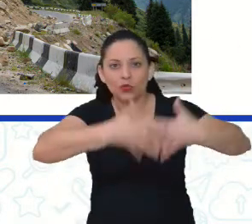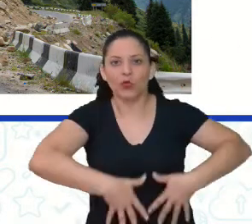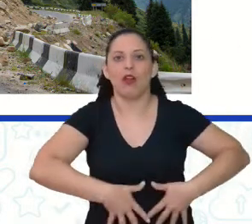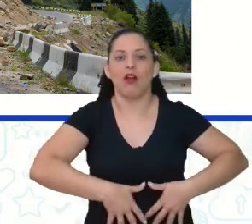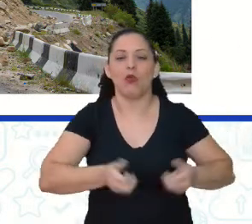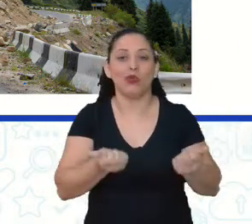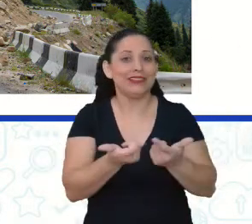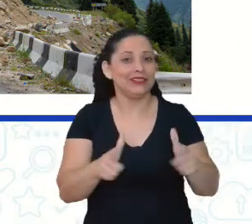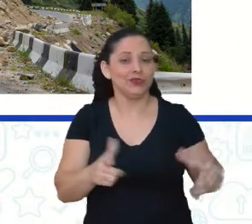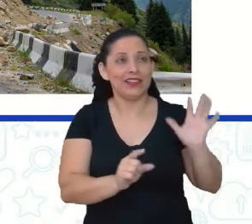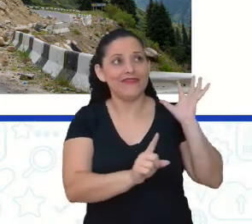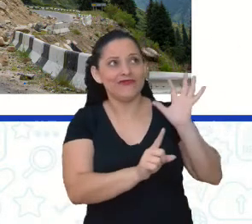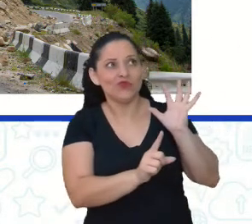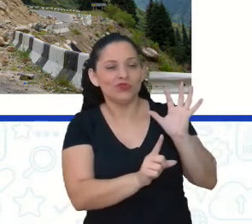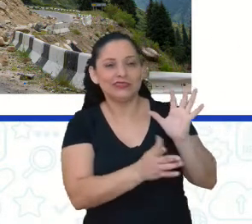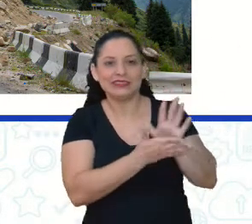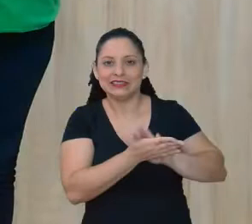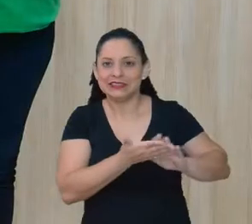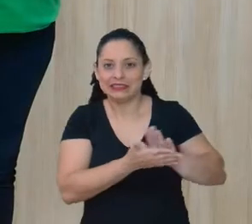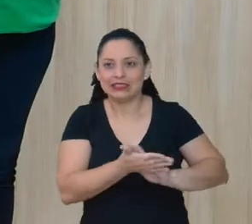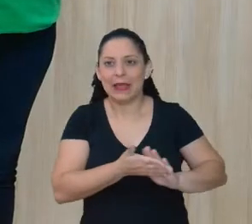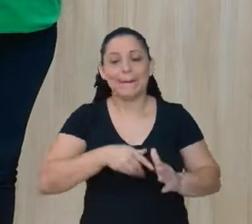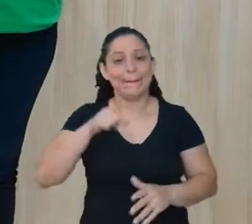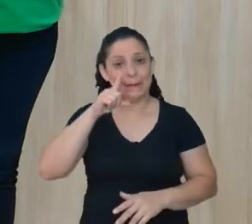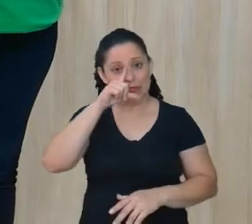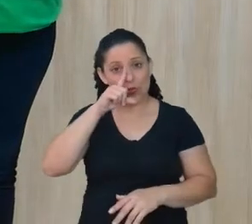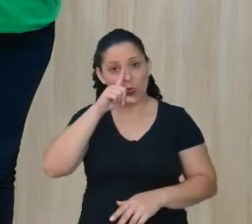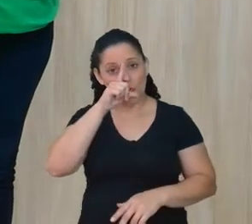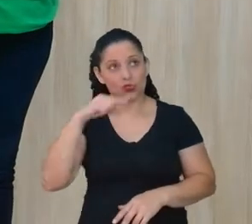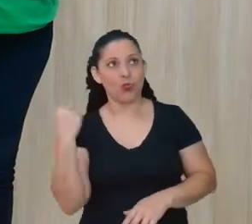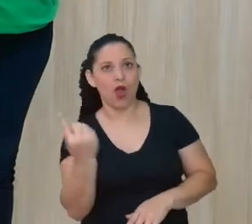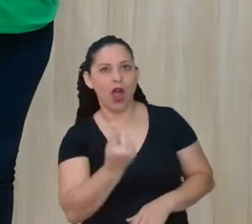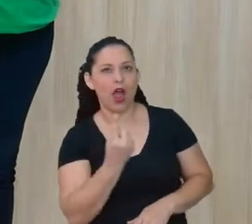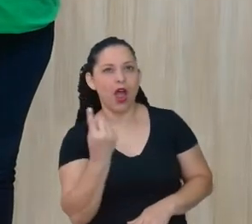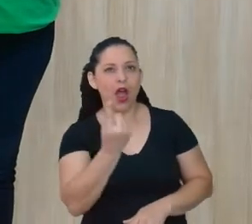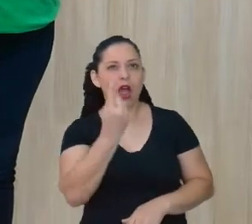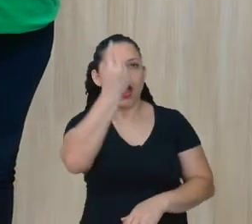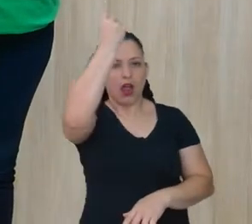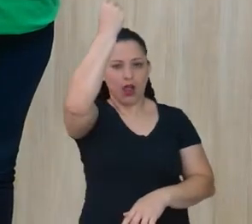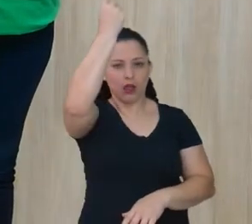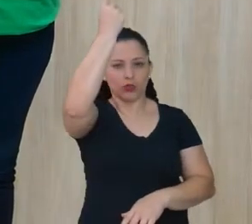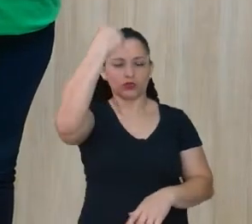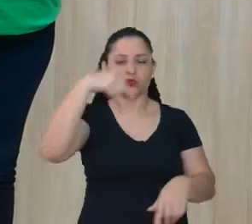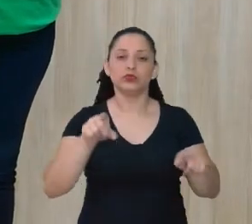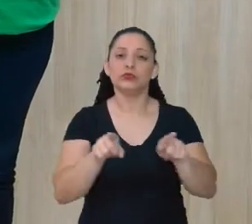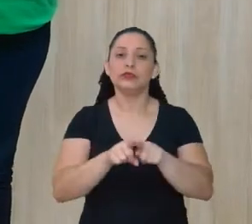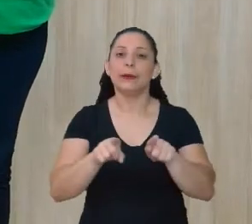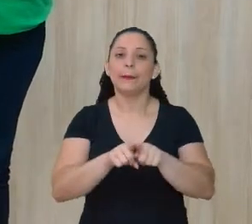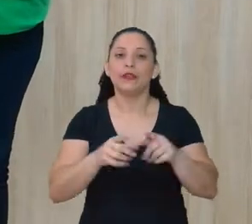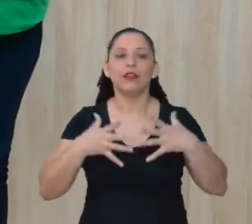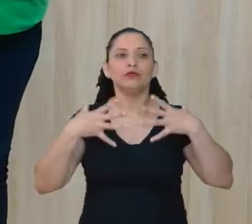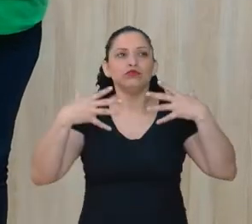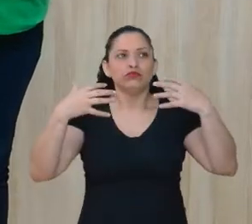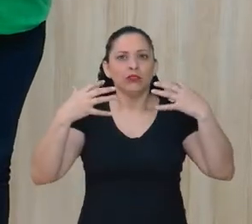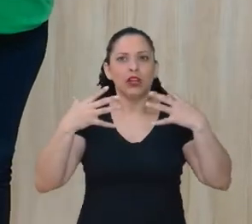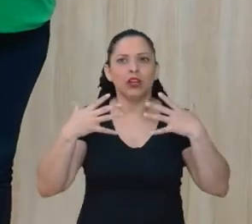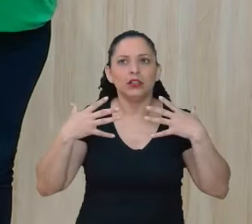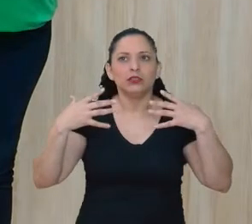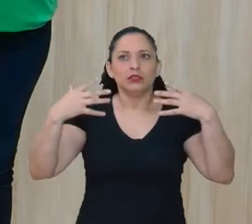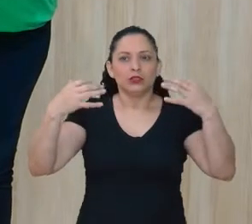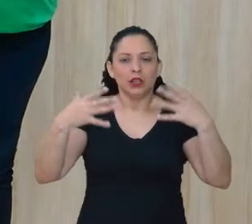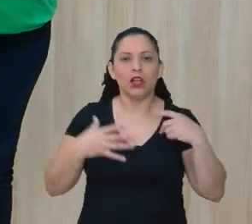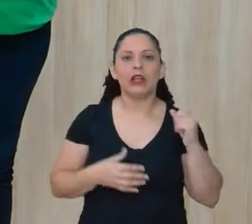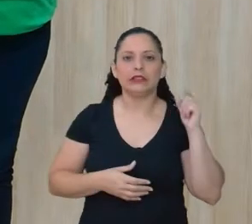não tem intervenção humana, e perigoso por causa da altitude, também a questão da respiração,